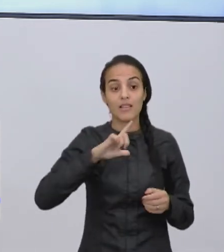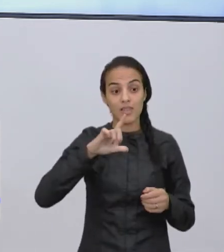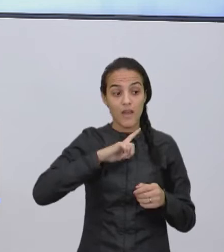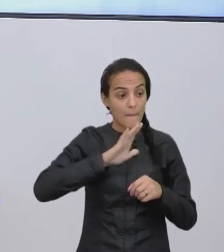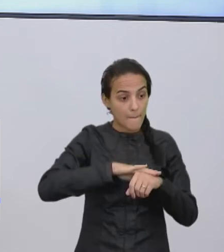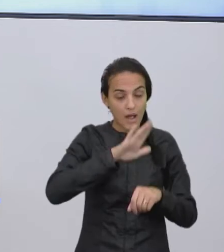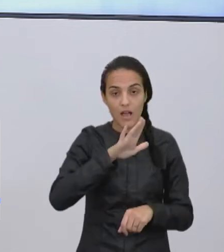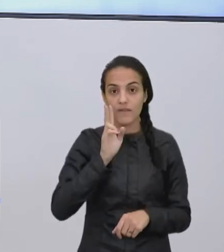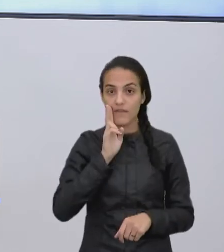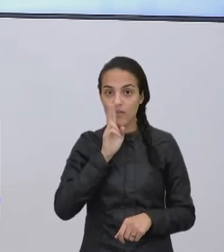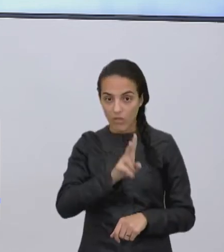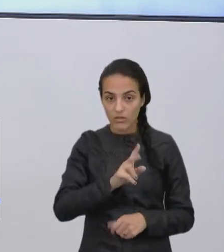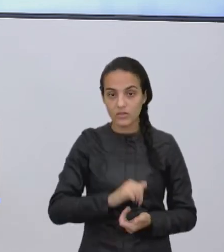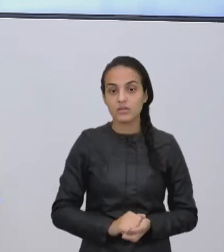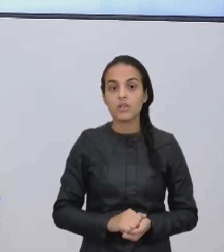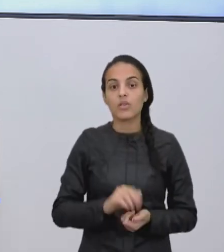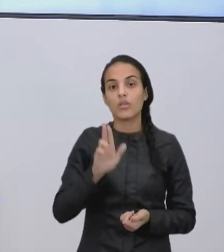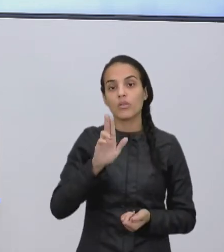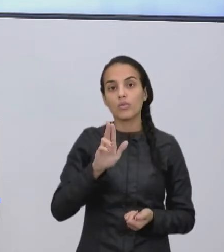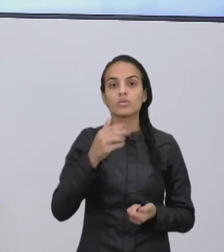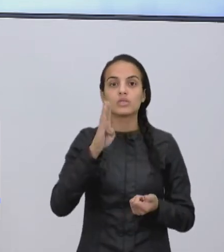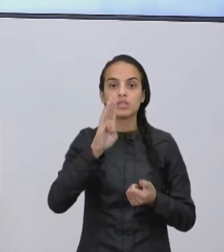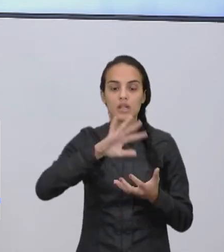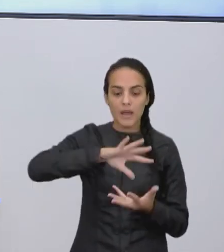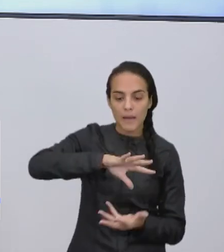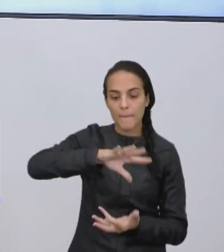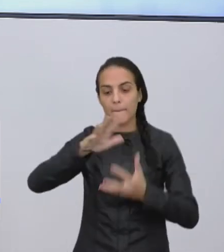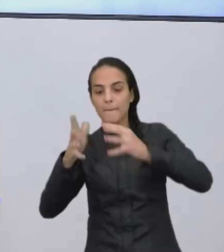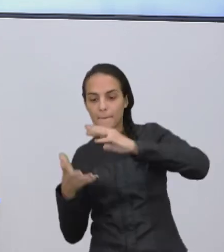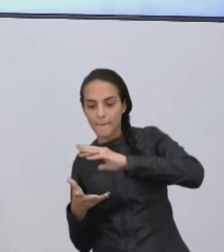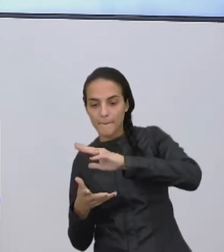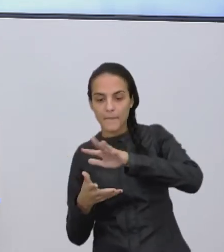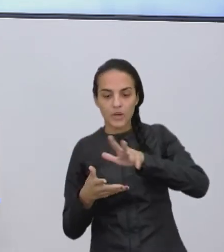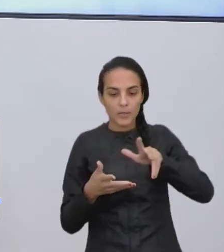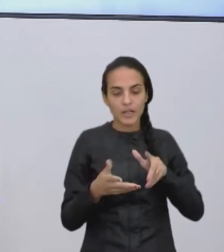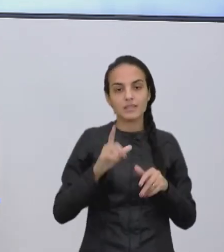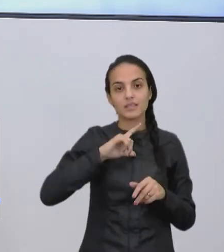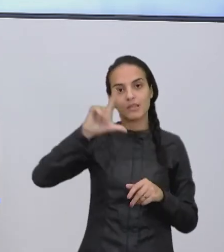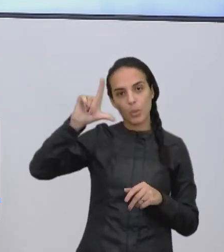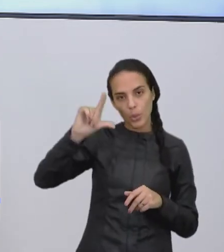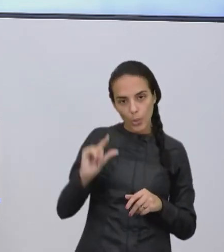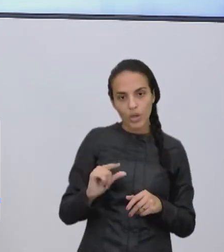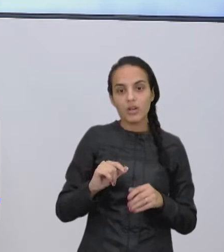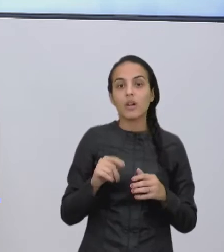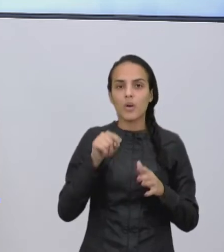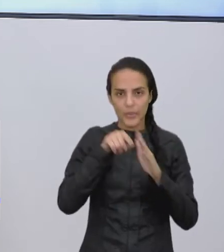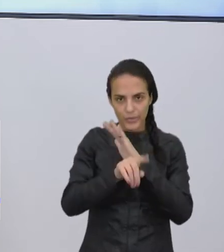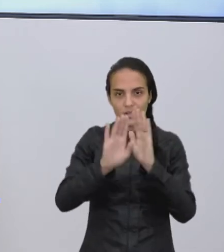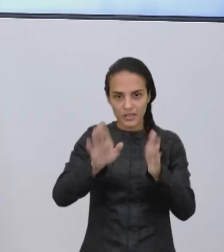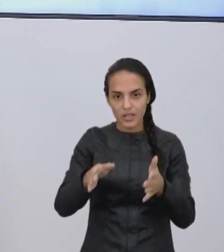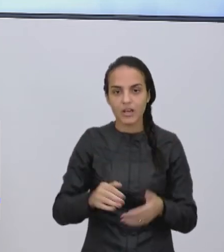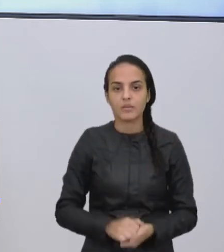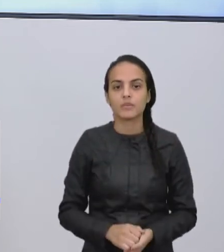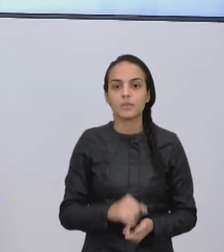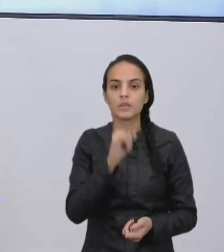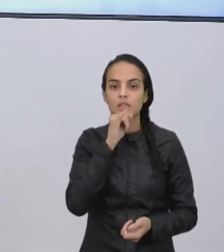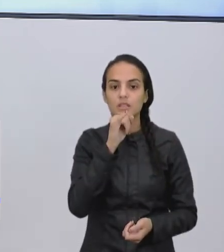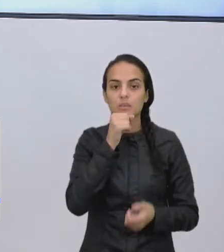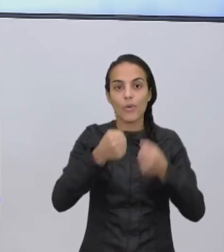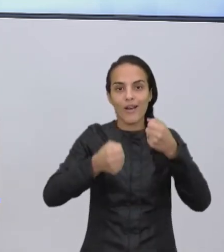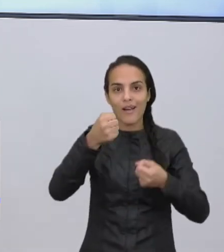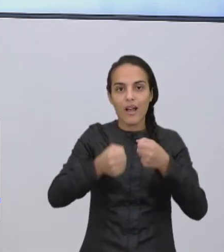maior, os de biomassa tem menos. Eu já perguntei uma vez para vocês qual é o carro, por exemplo, que é